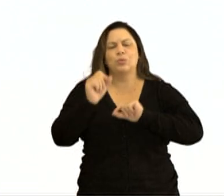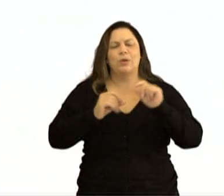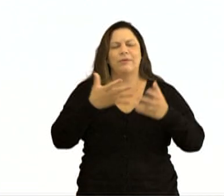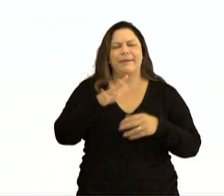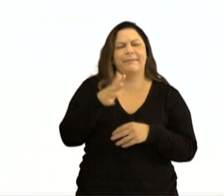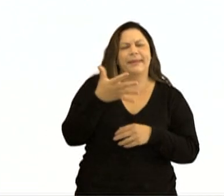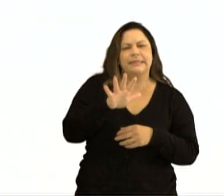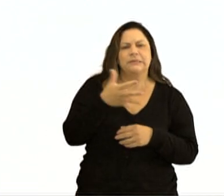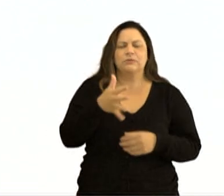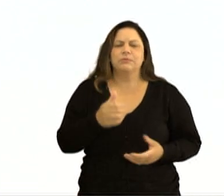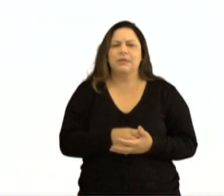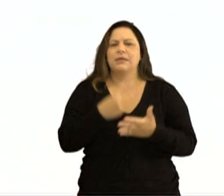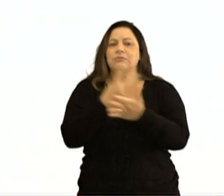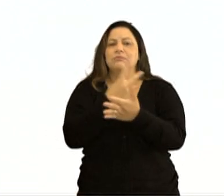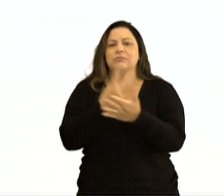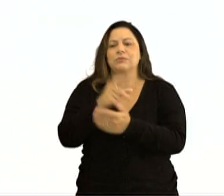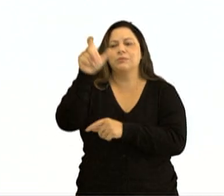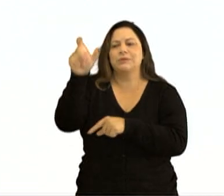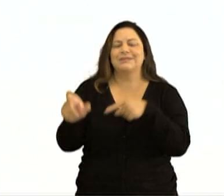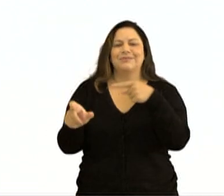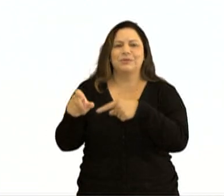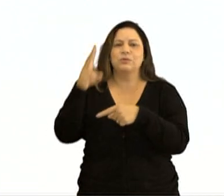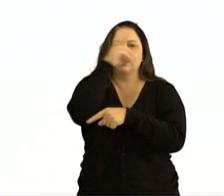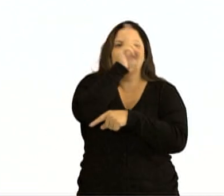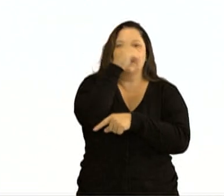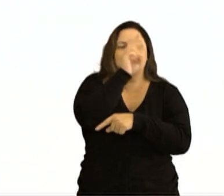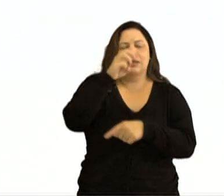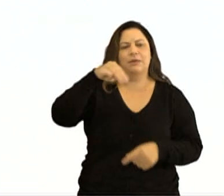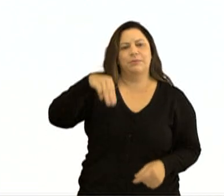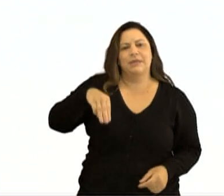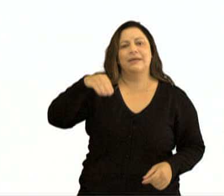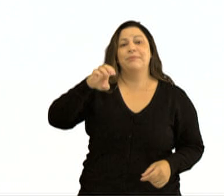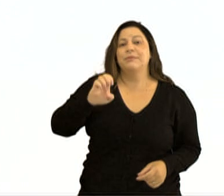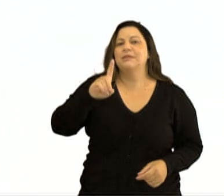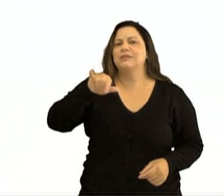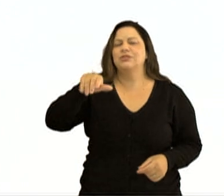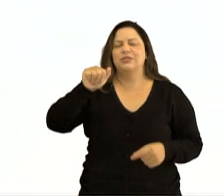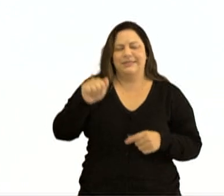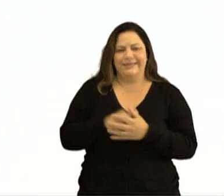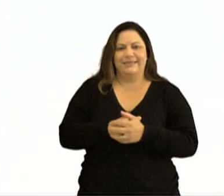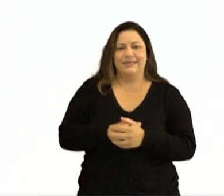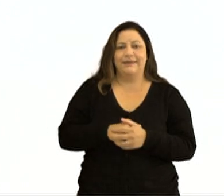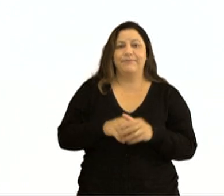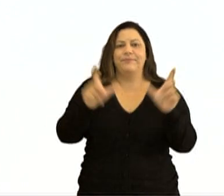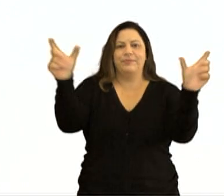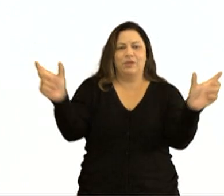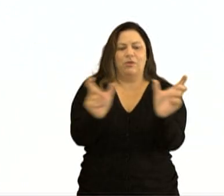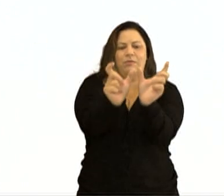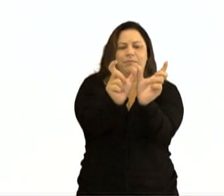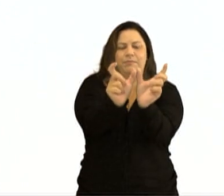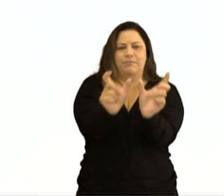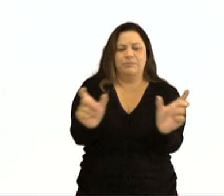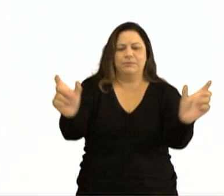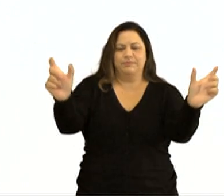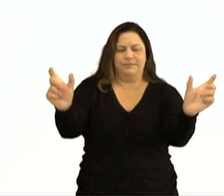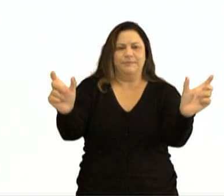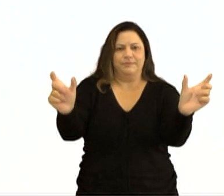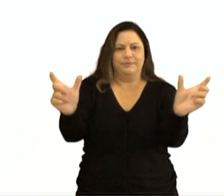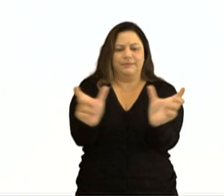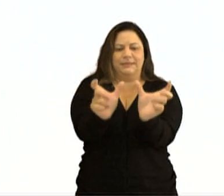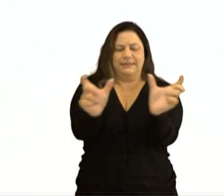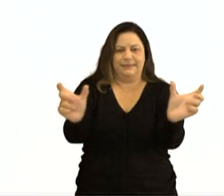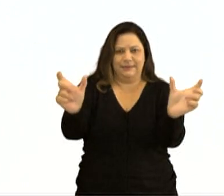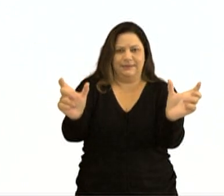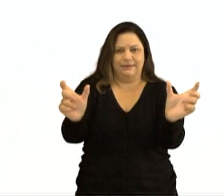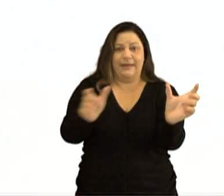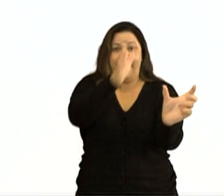erros cometidos por essa pessoa? Lembra, a mediana é aquilo que divide exatamente todos os valores